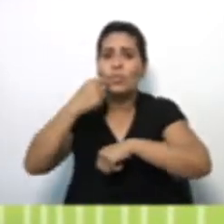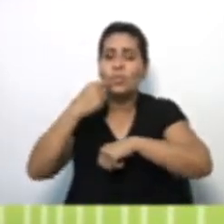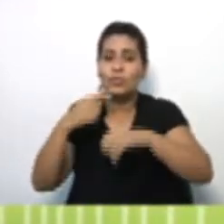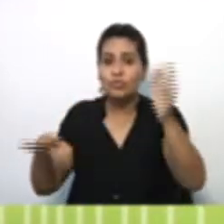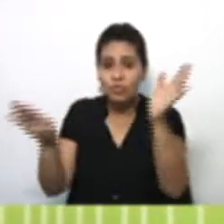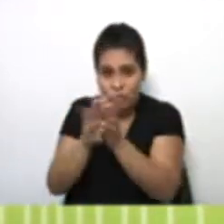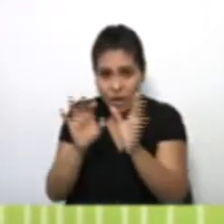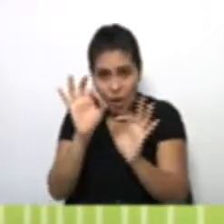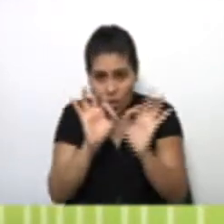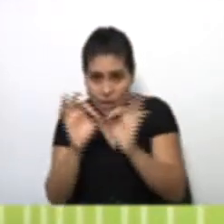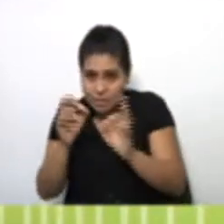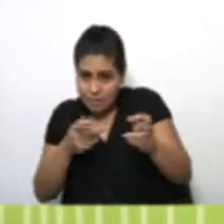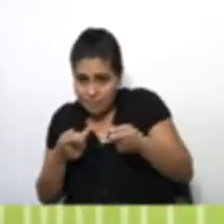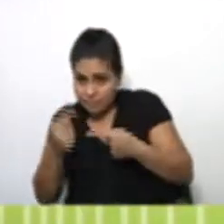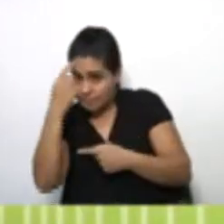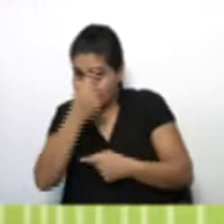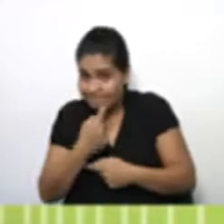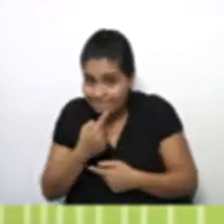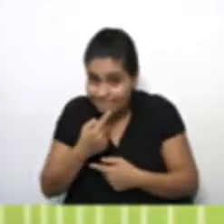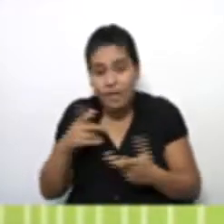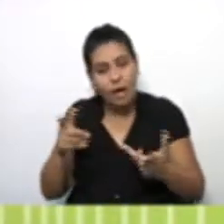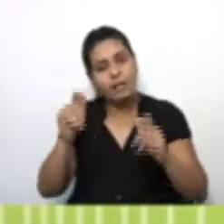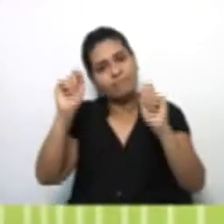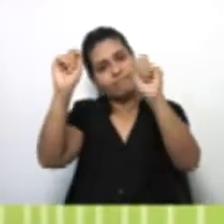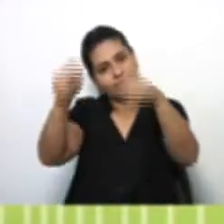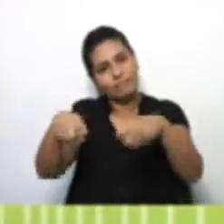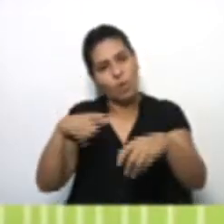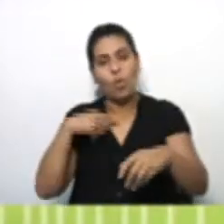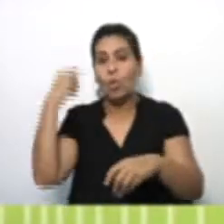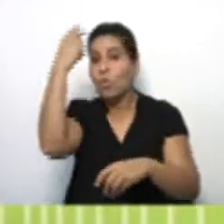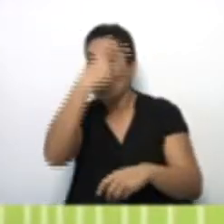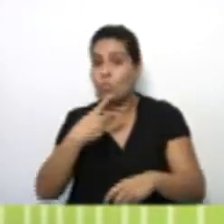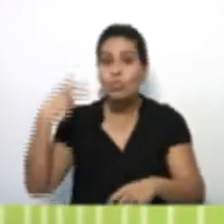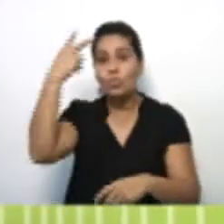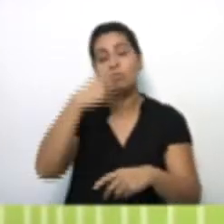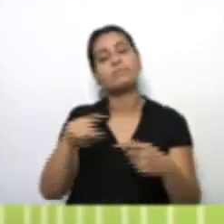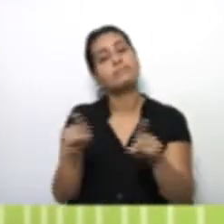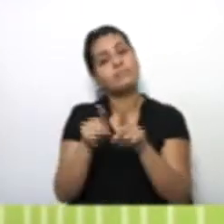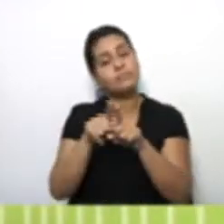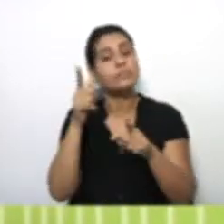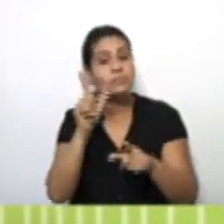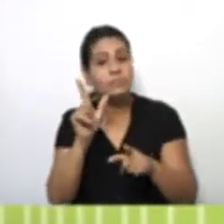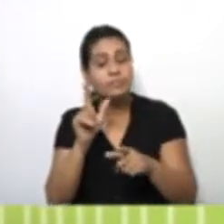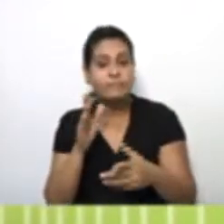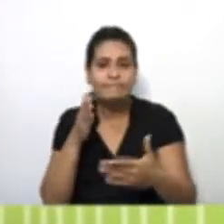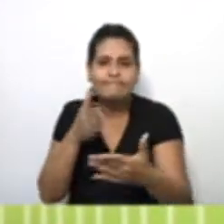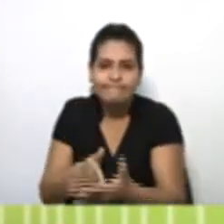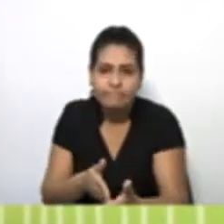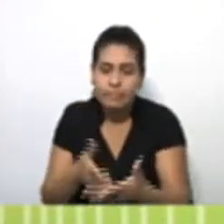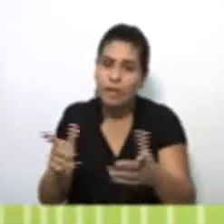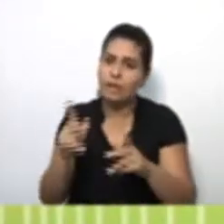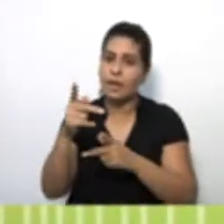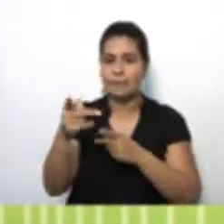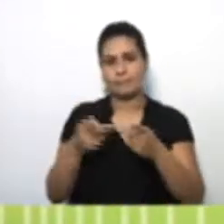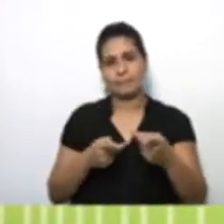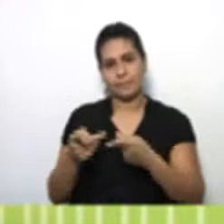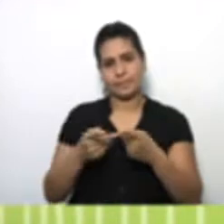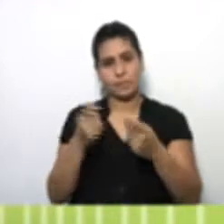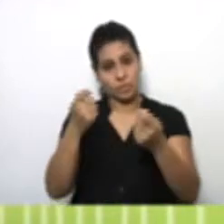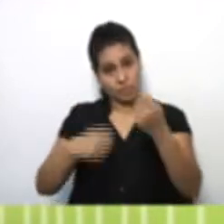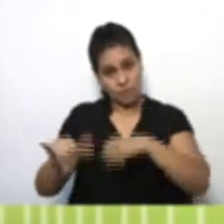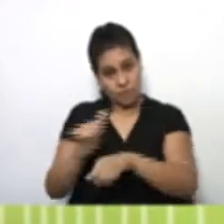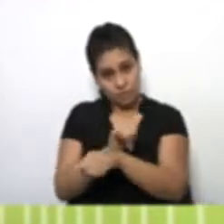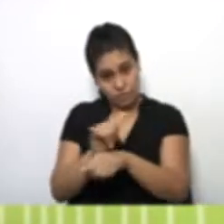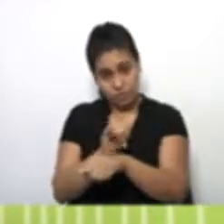lugar. Você pode se planejar também para daqui a 2 horas estar em outro lugar. Mas não, quando a gente fala em planejamento, em gestão estratégica,